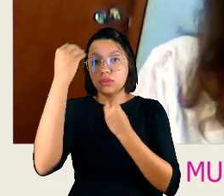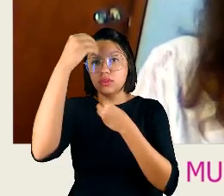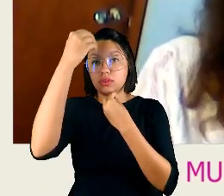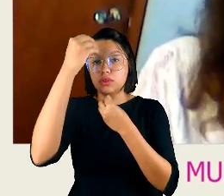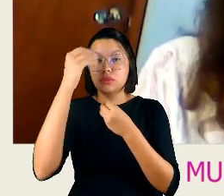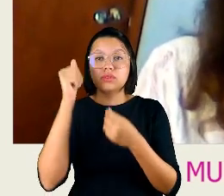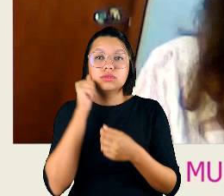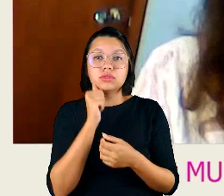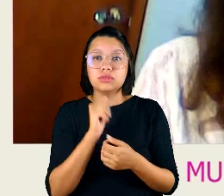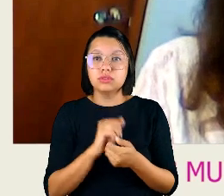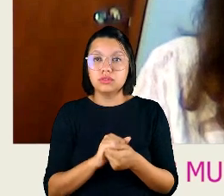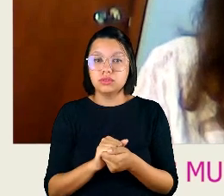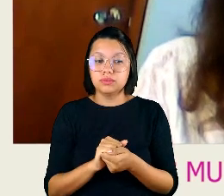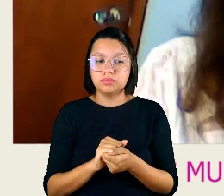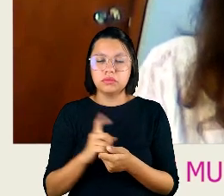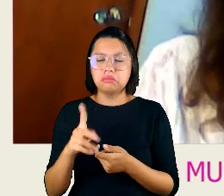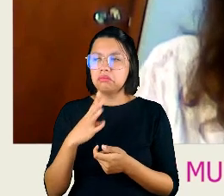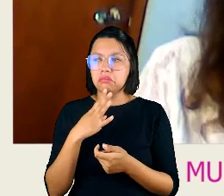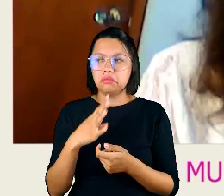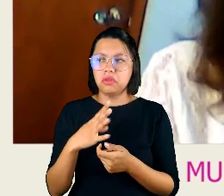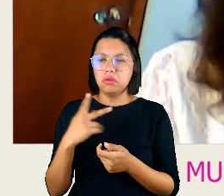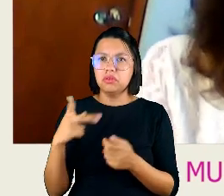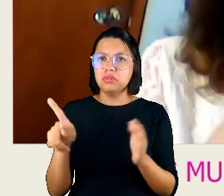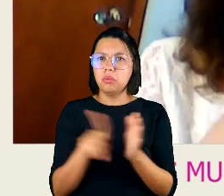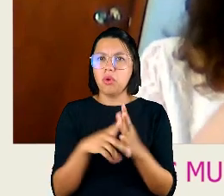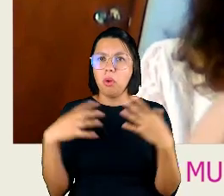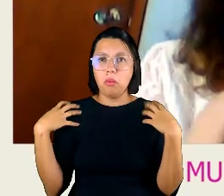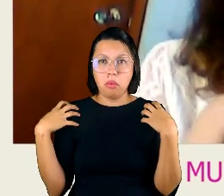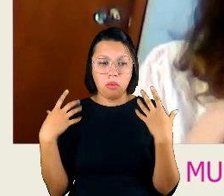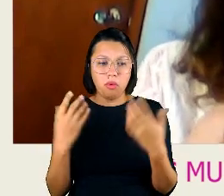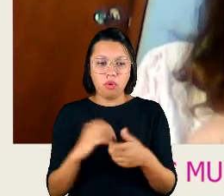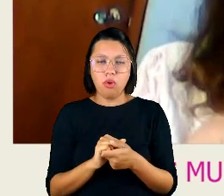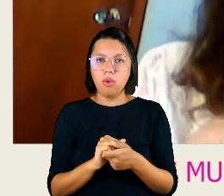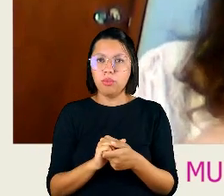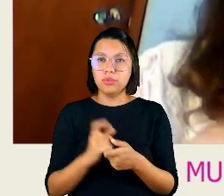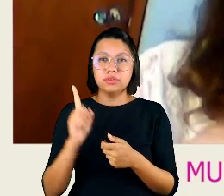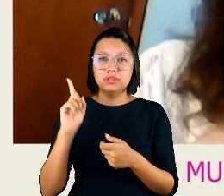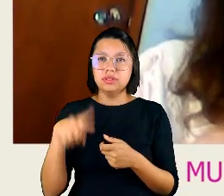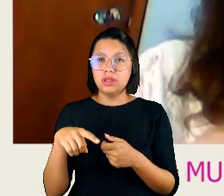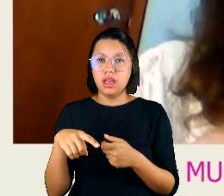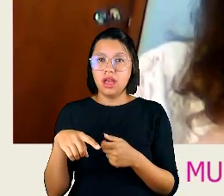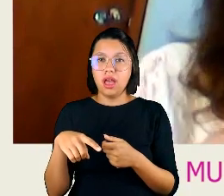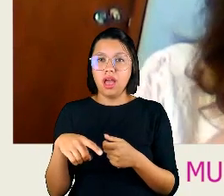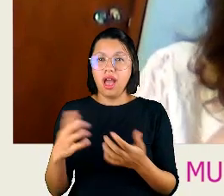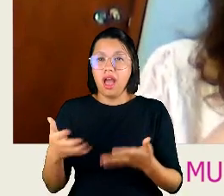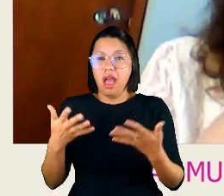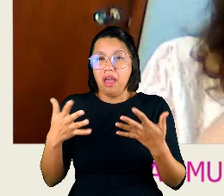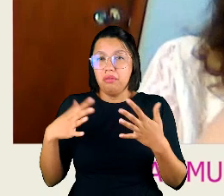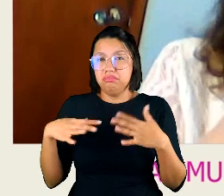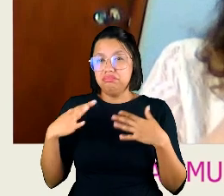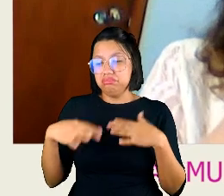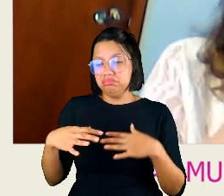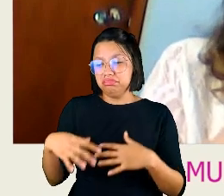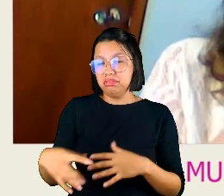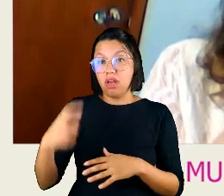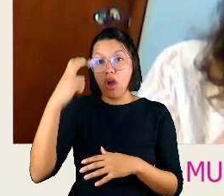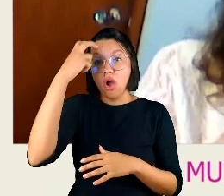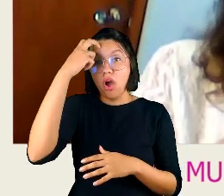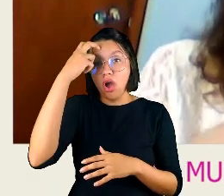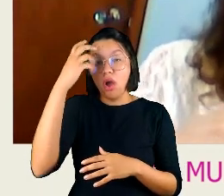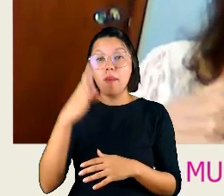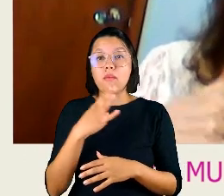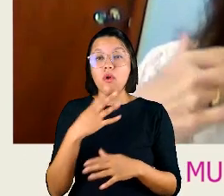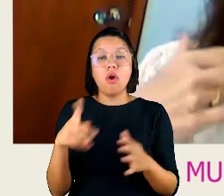não conhecem o seu próprio corpo. Elas são desestimuladas culturalmente para conhecer seu próprio